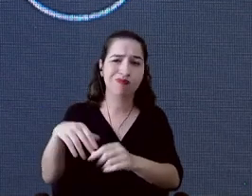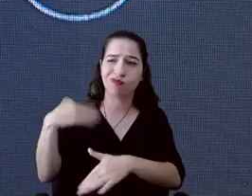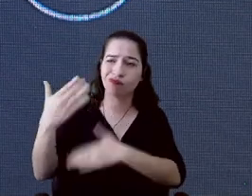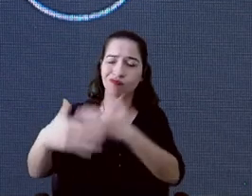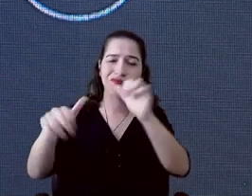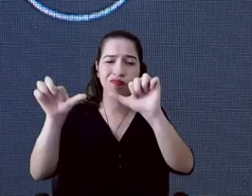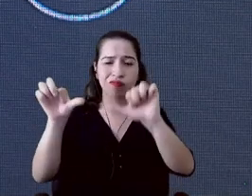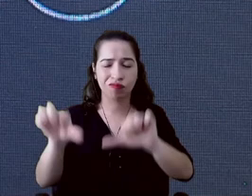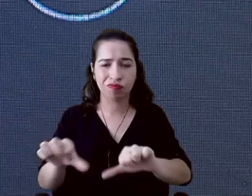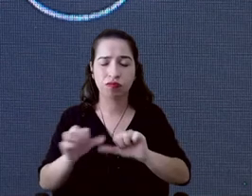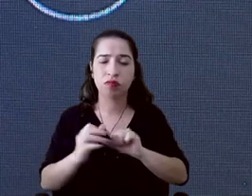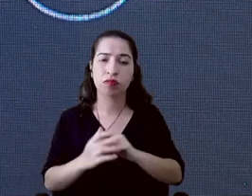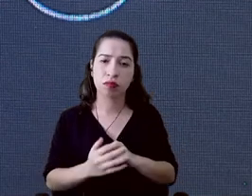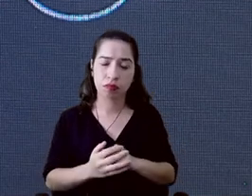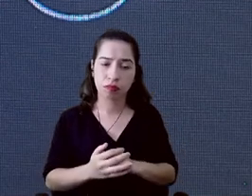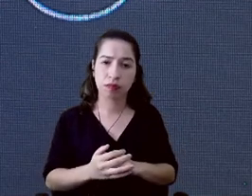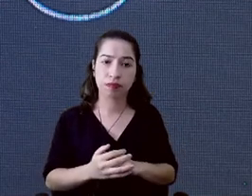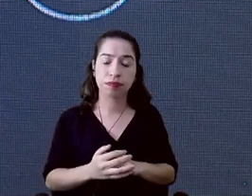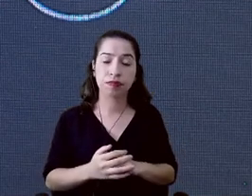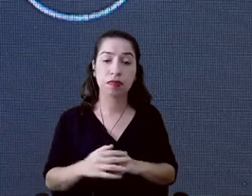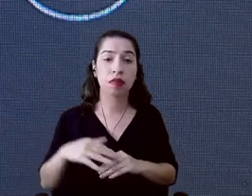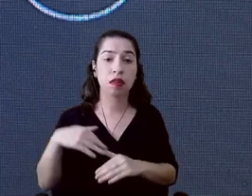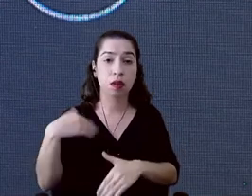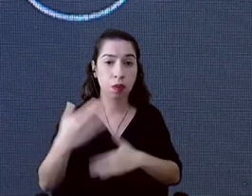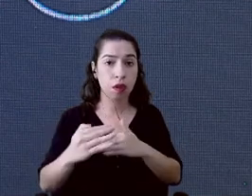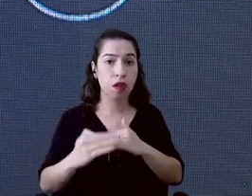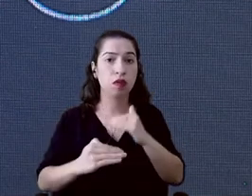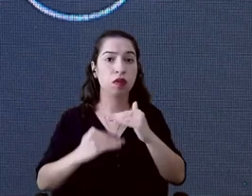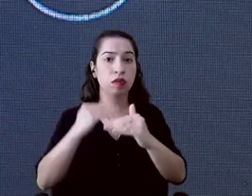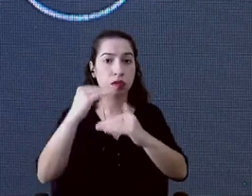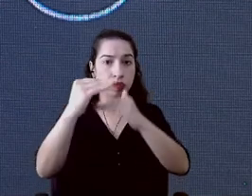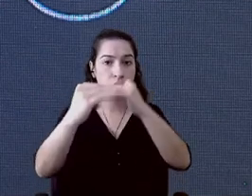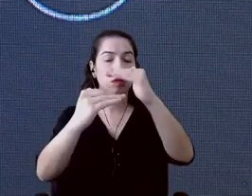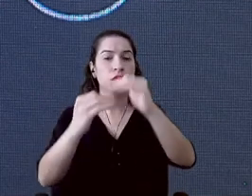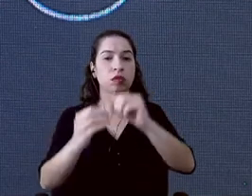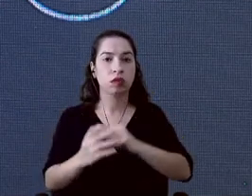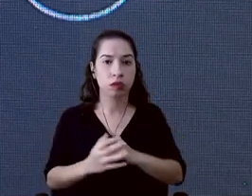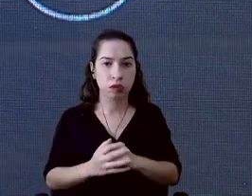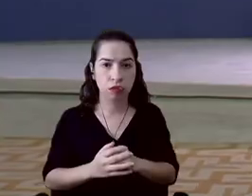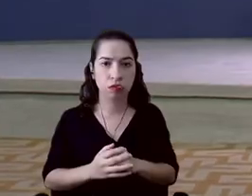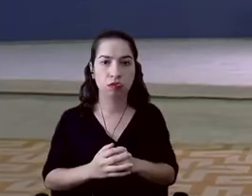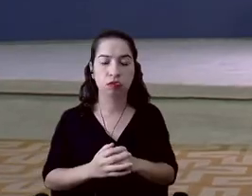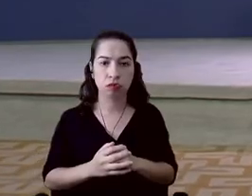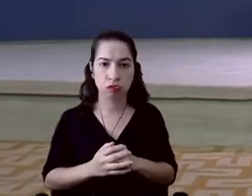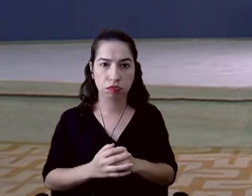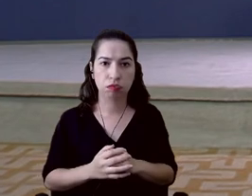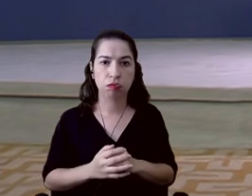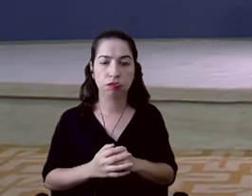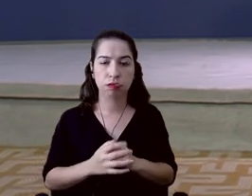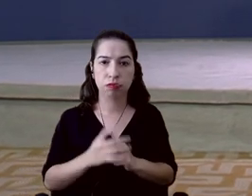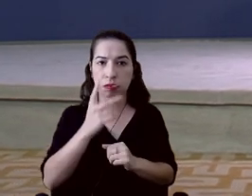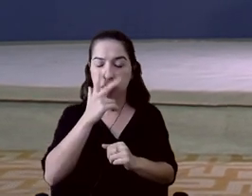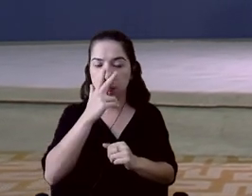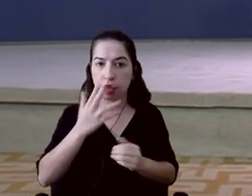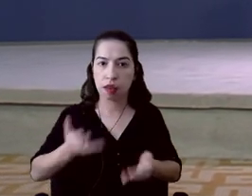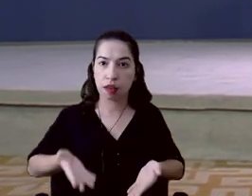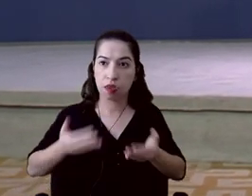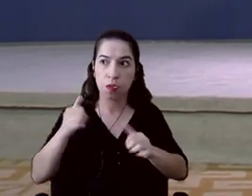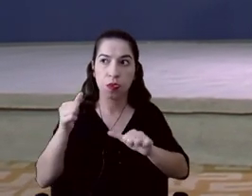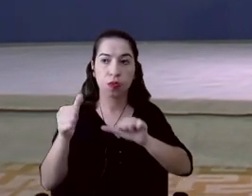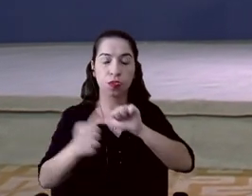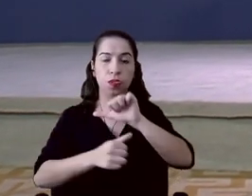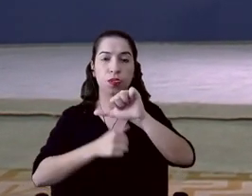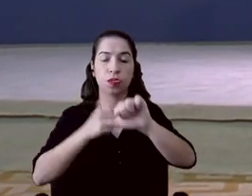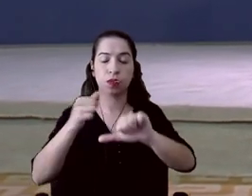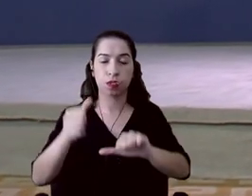é isso evoluiu um pouco de uma uma referecida né Mudou até